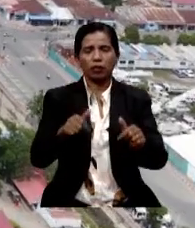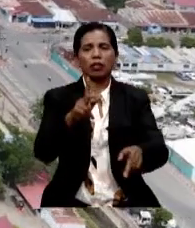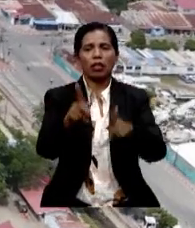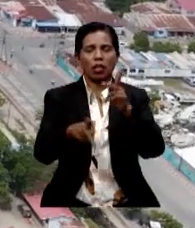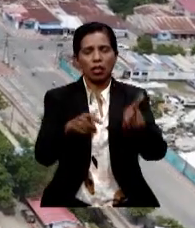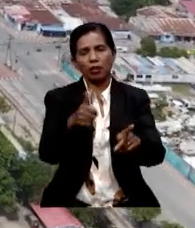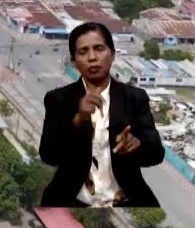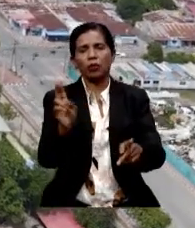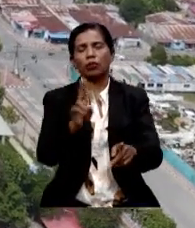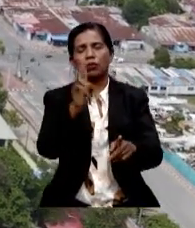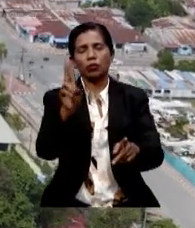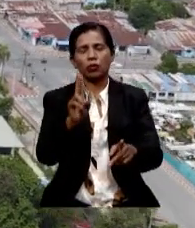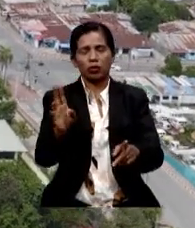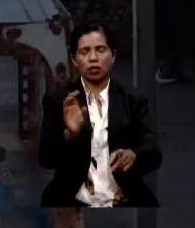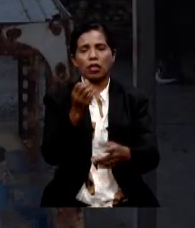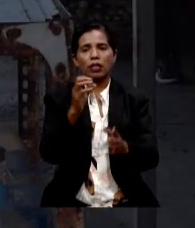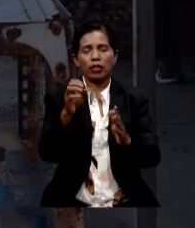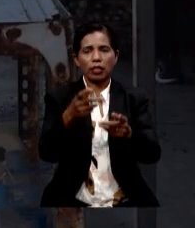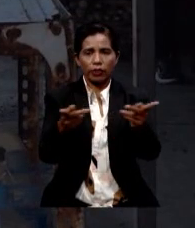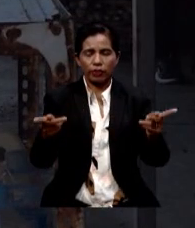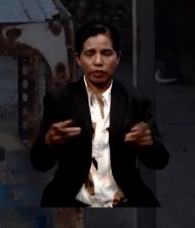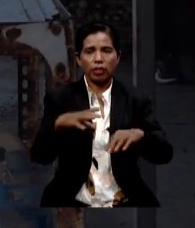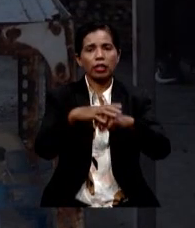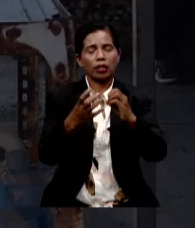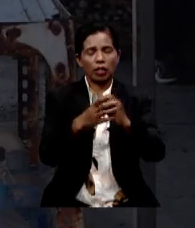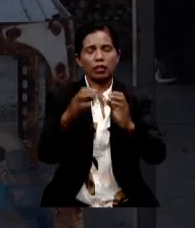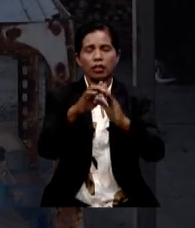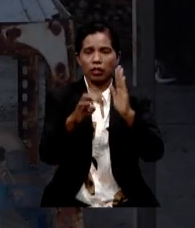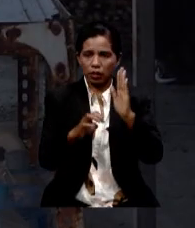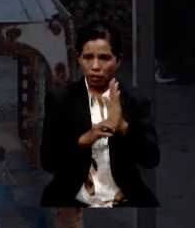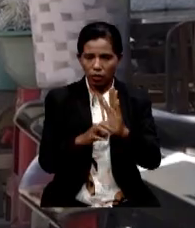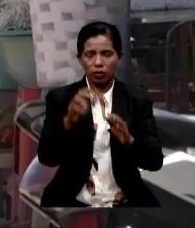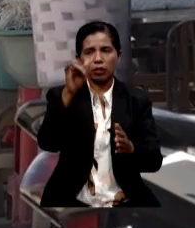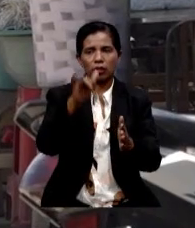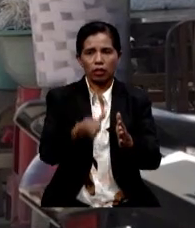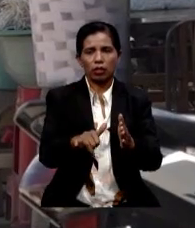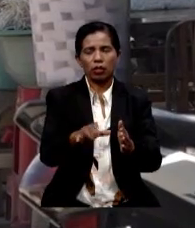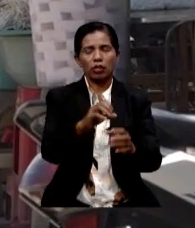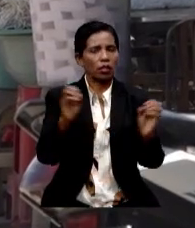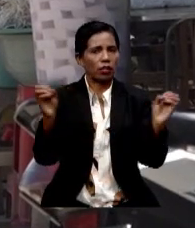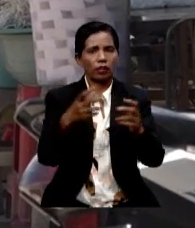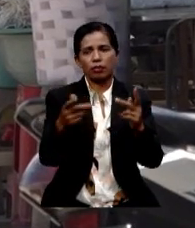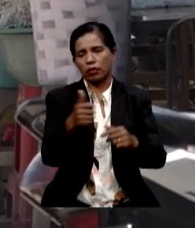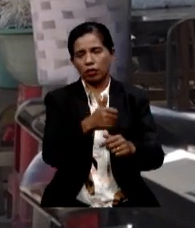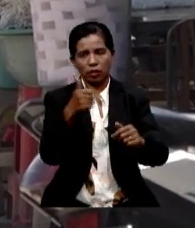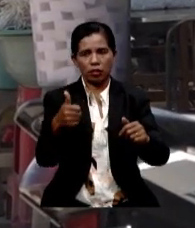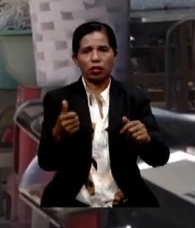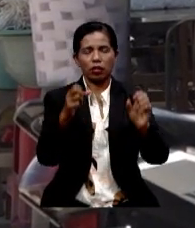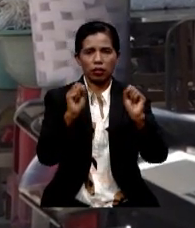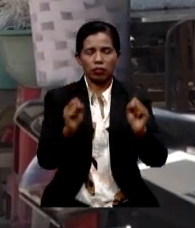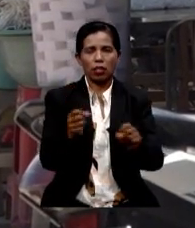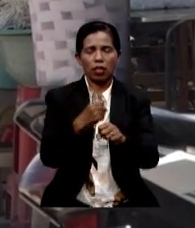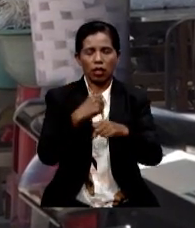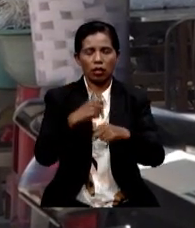Balun aproveita ocupa o estado, o de Hela tamba cidadão Iracne, laiona opção seluk, no ne sirabela lao